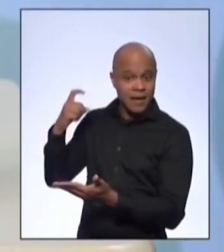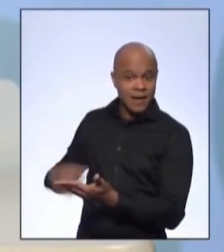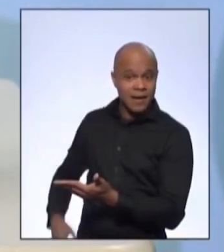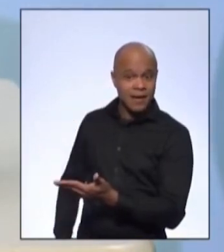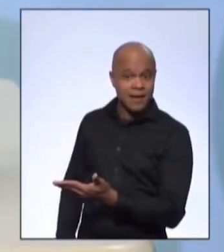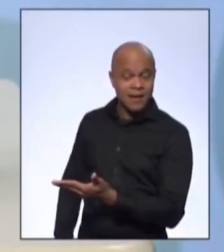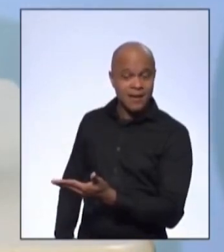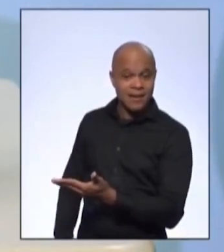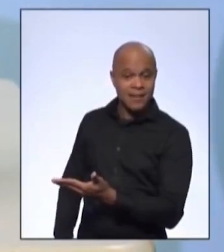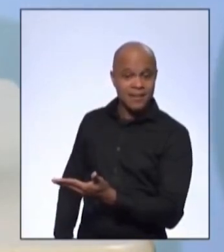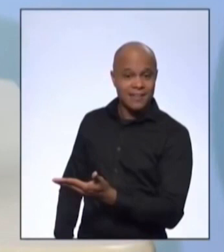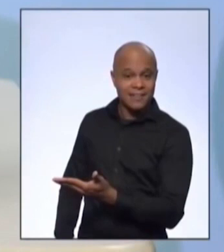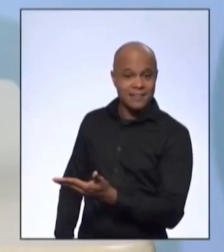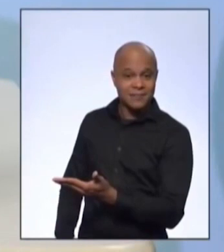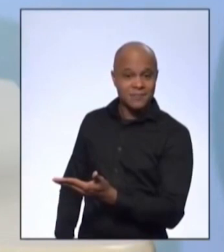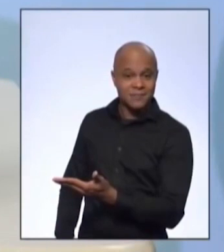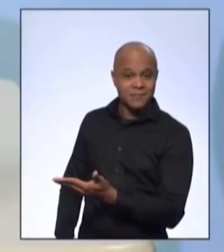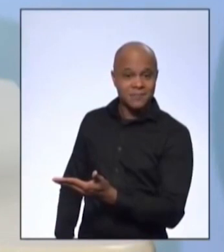Ó.